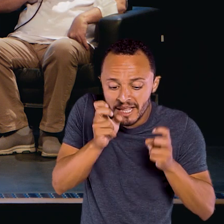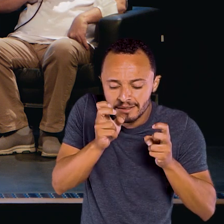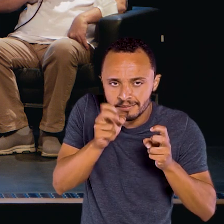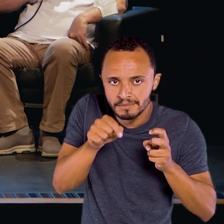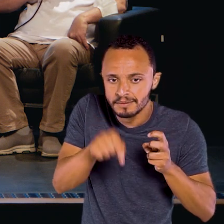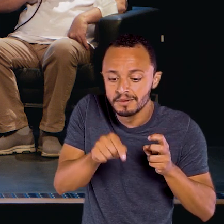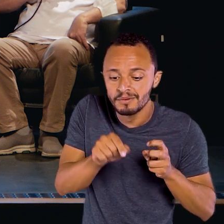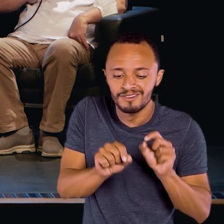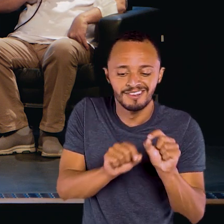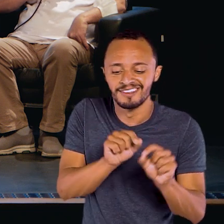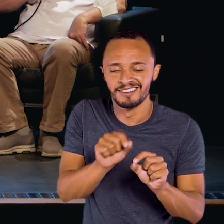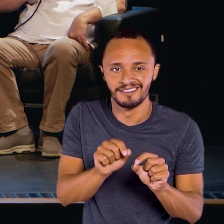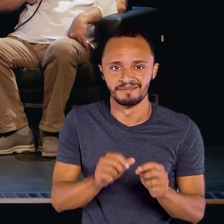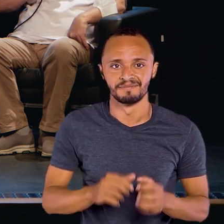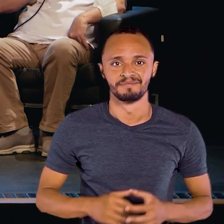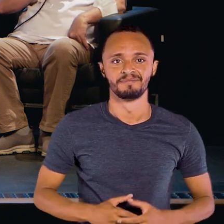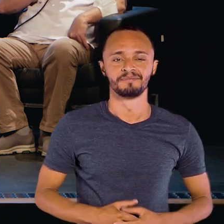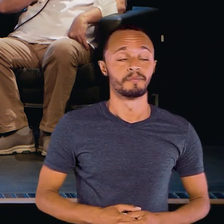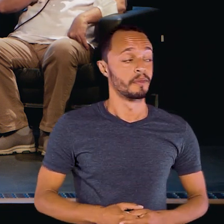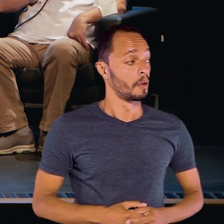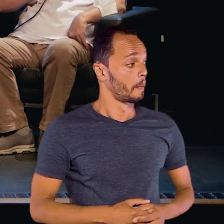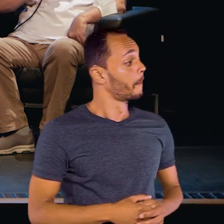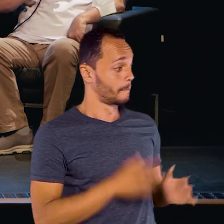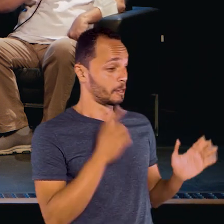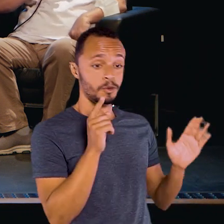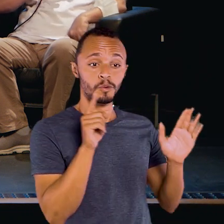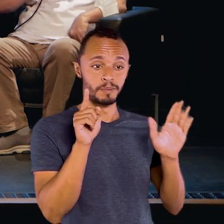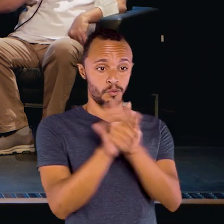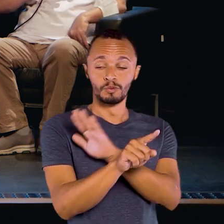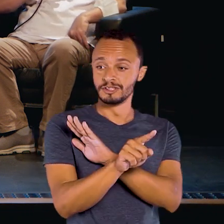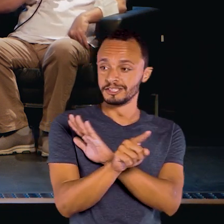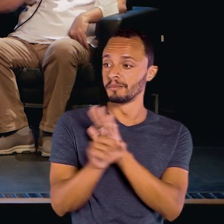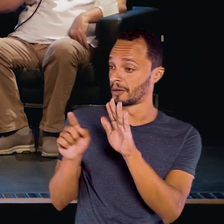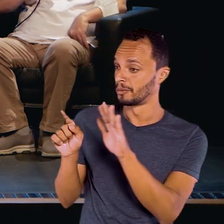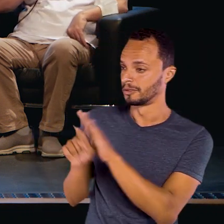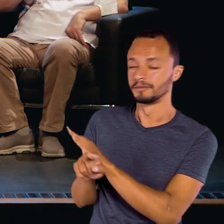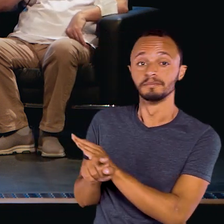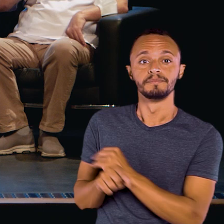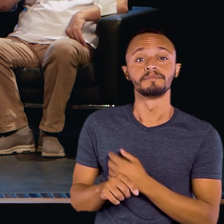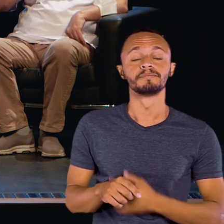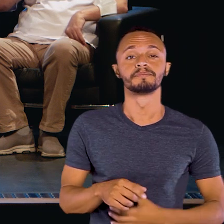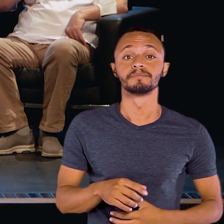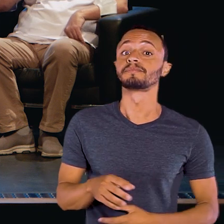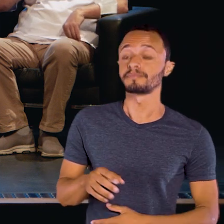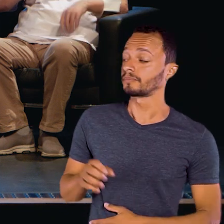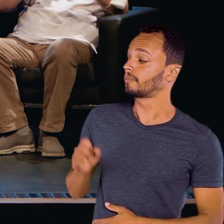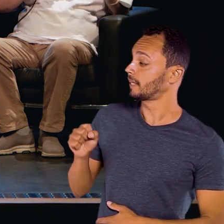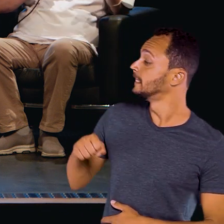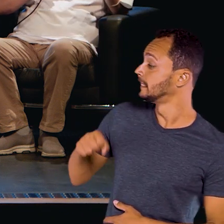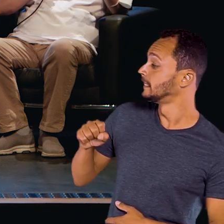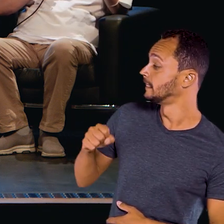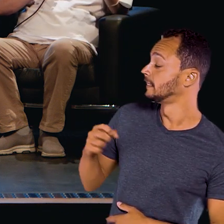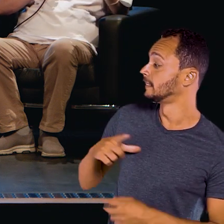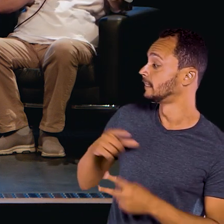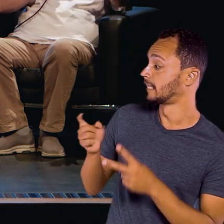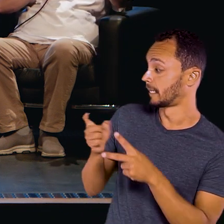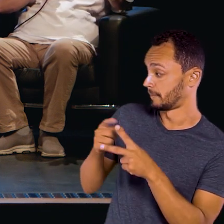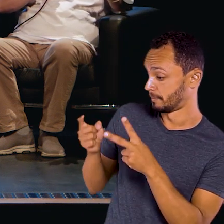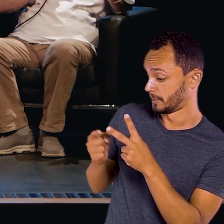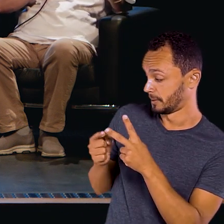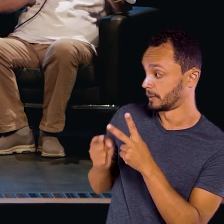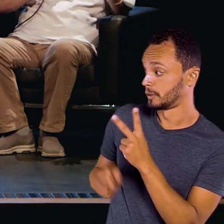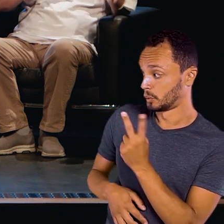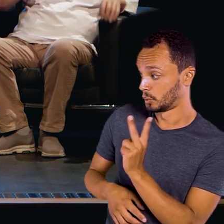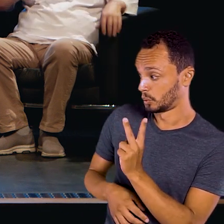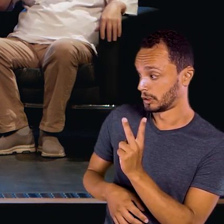Perguntas? Boa noite. Você chama? Tem 2 coisas também. Enquanto o pessoal vai... Deixa o Tom falar, depois